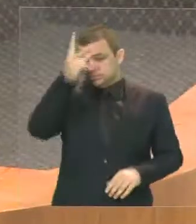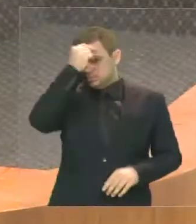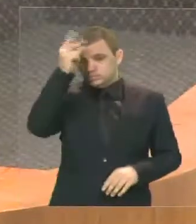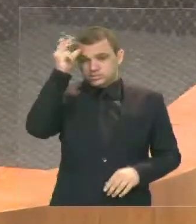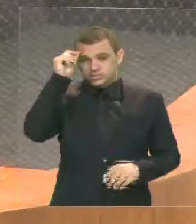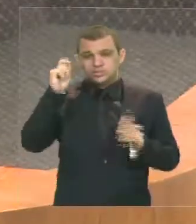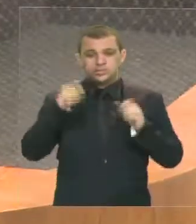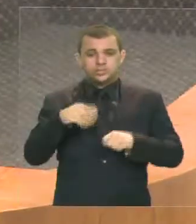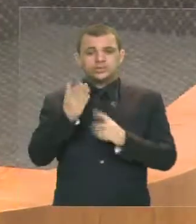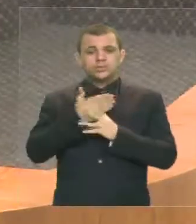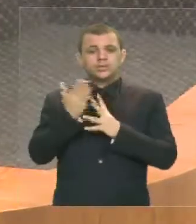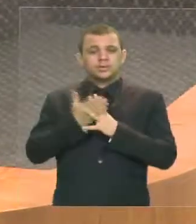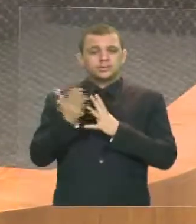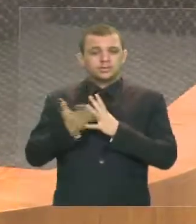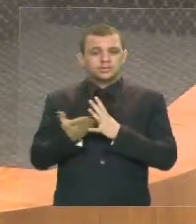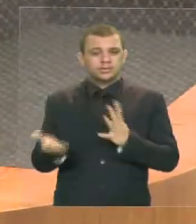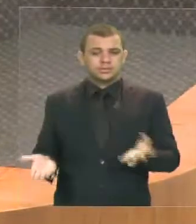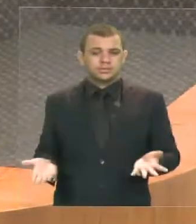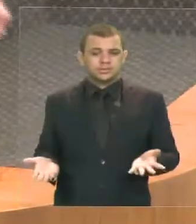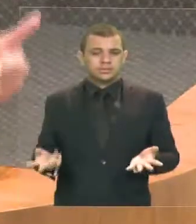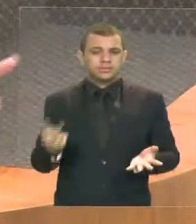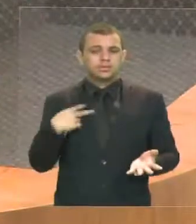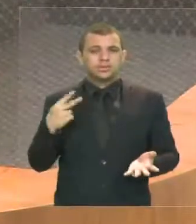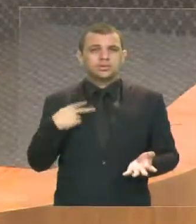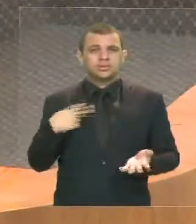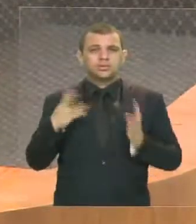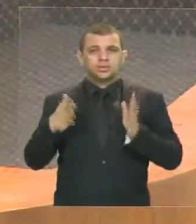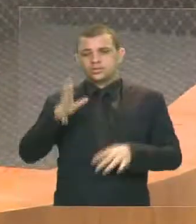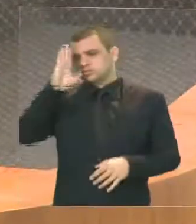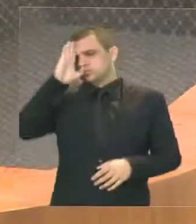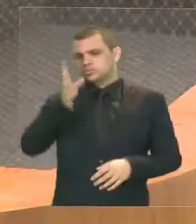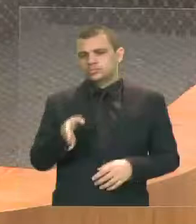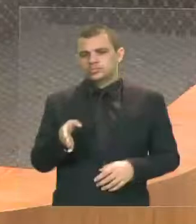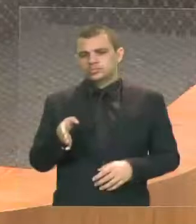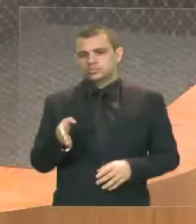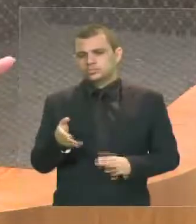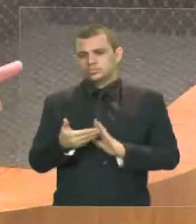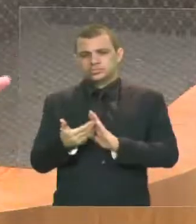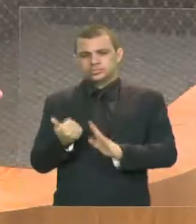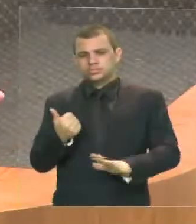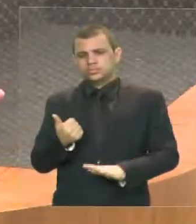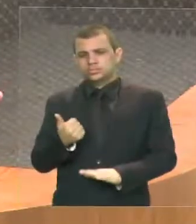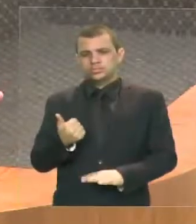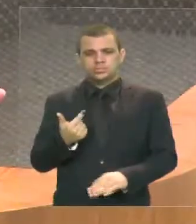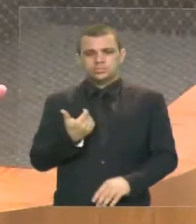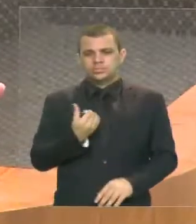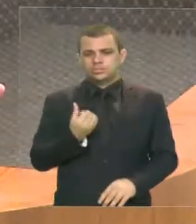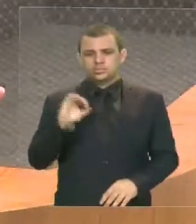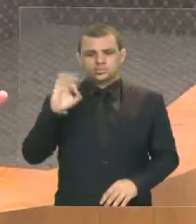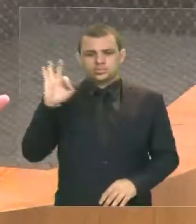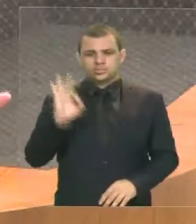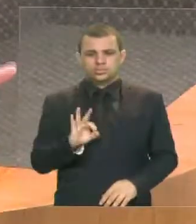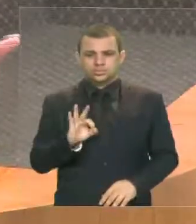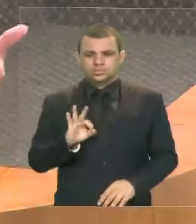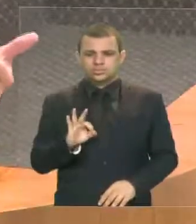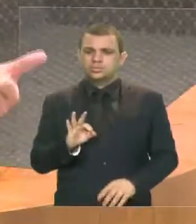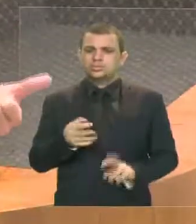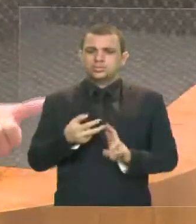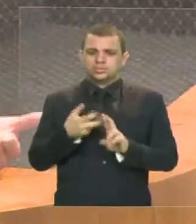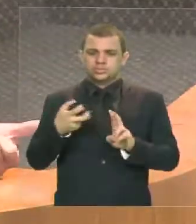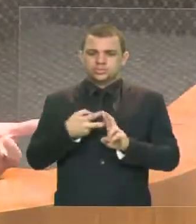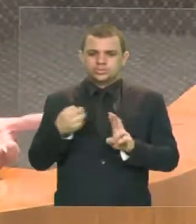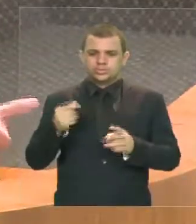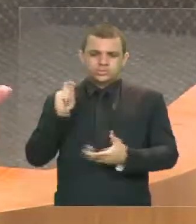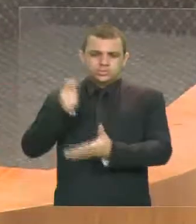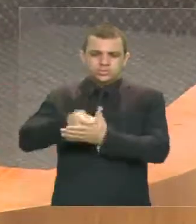débito. O que não dá é para em um único mês tirar praticamente 60% do recurso que é destinado a